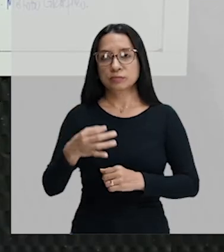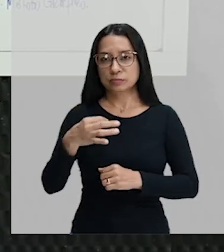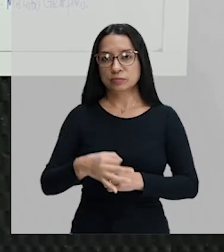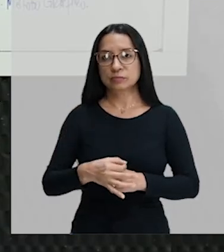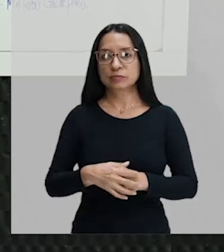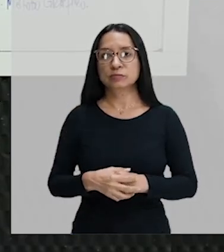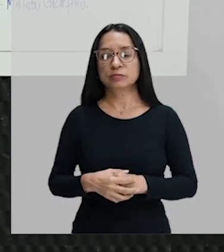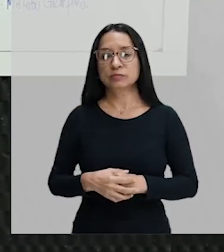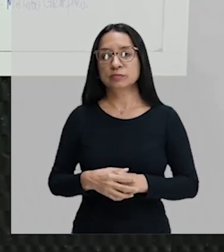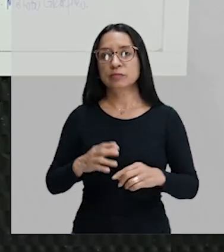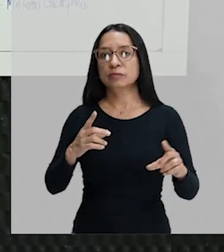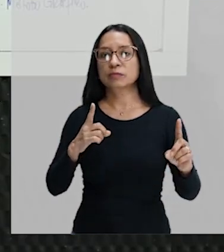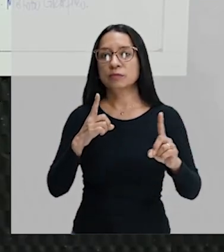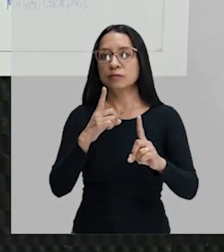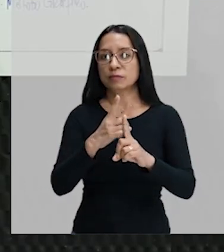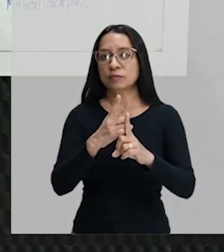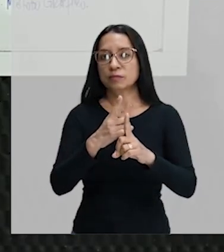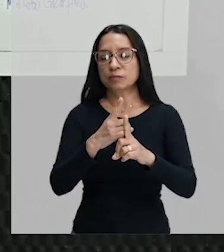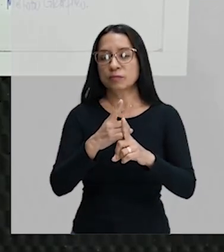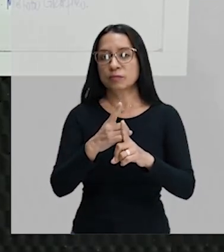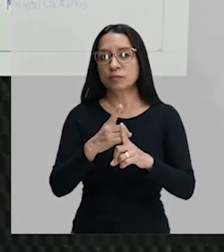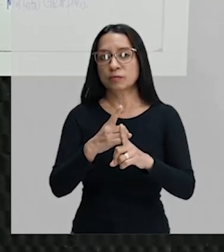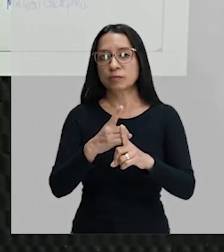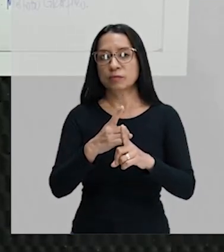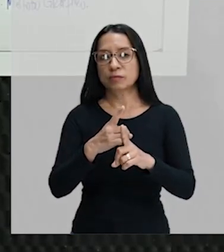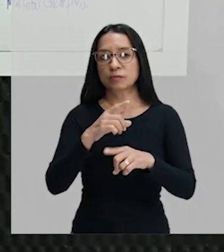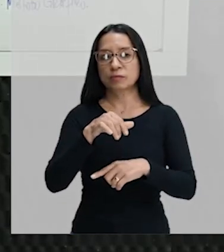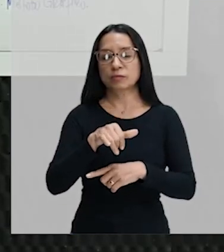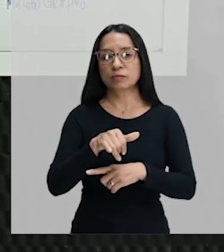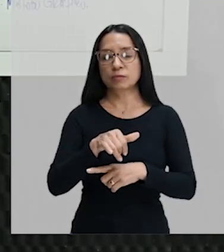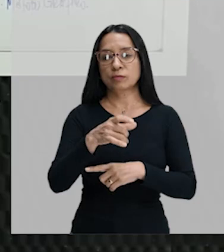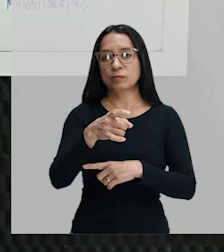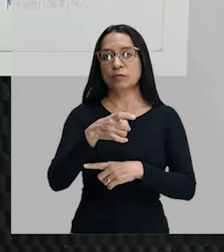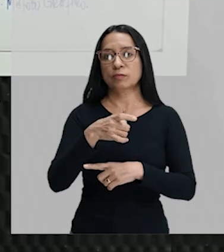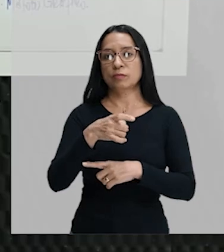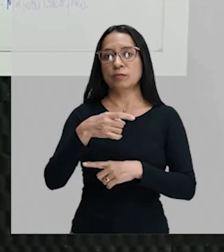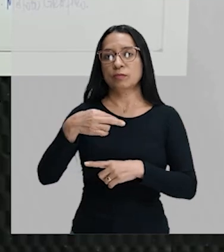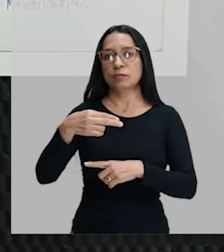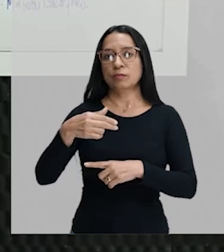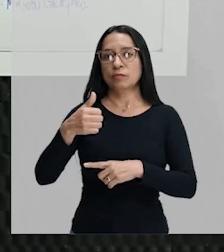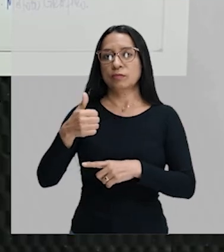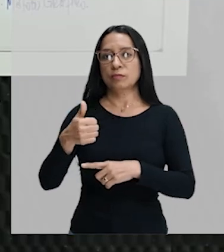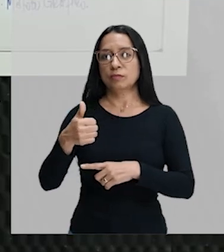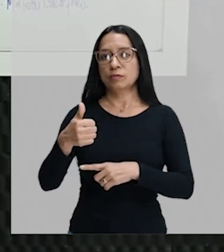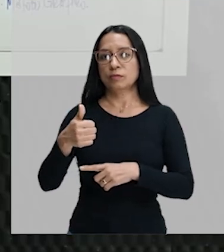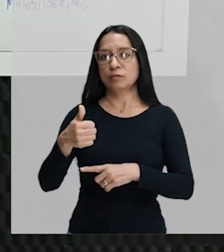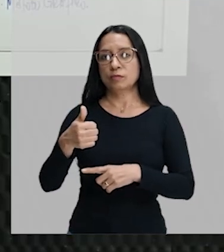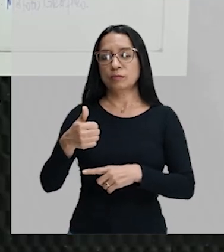Certo? E aí você vai encontrar x igual a 1.